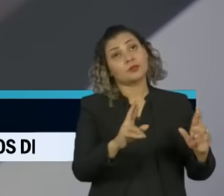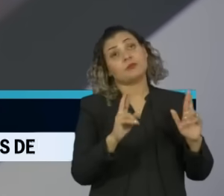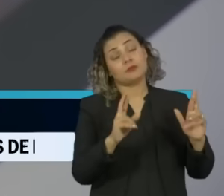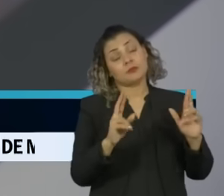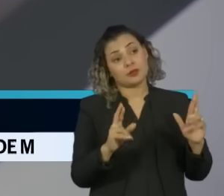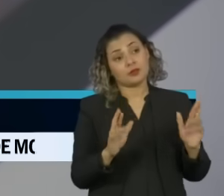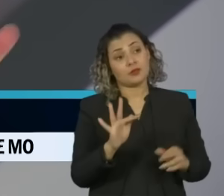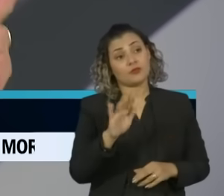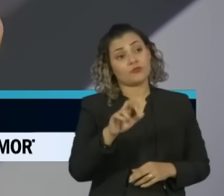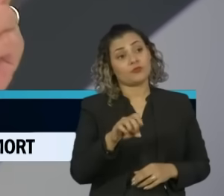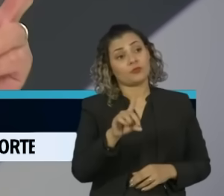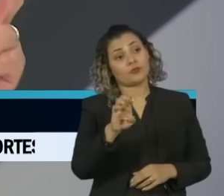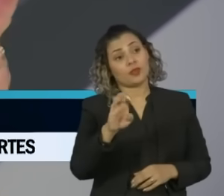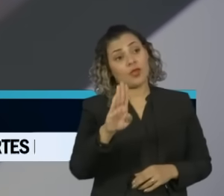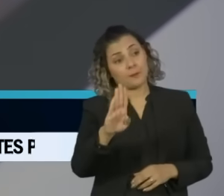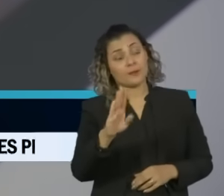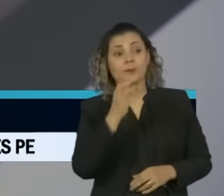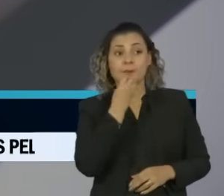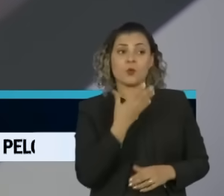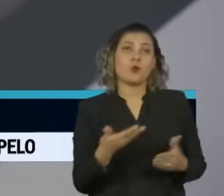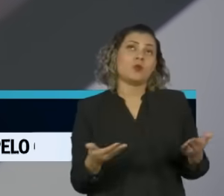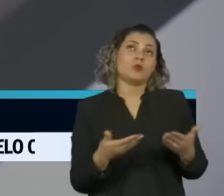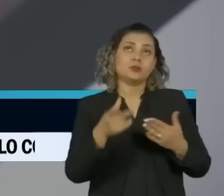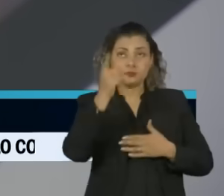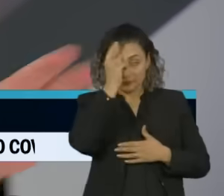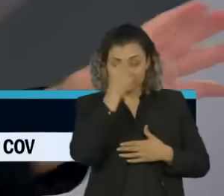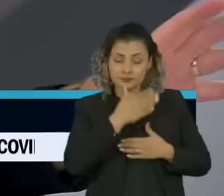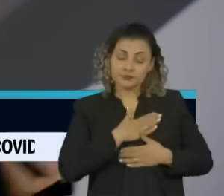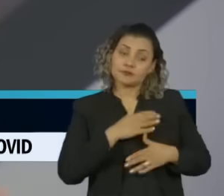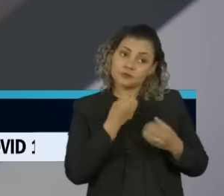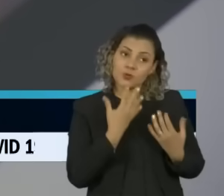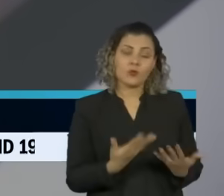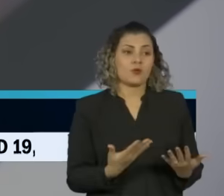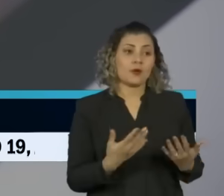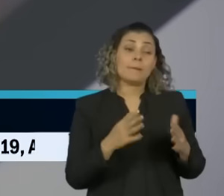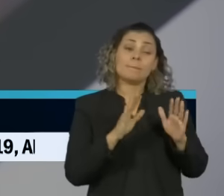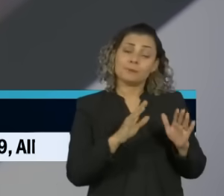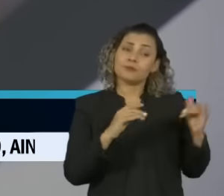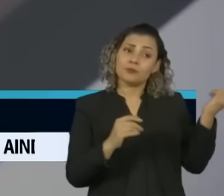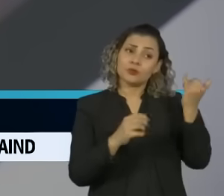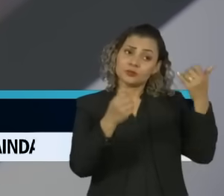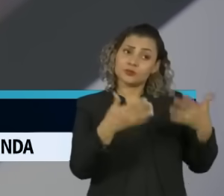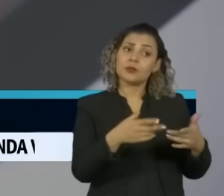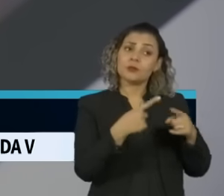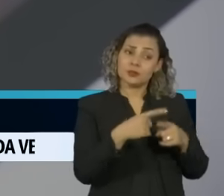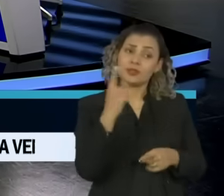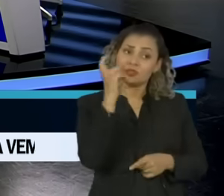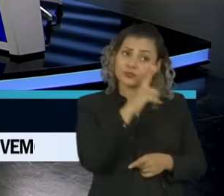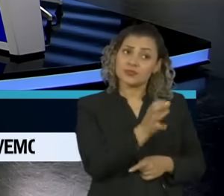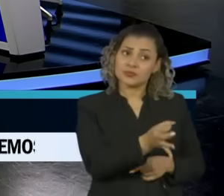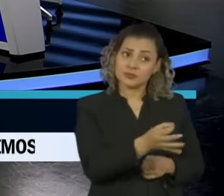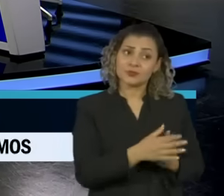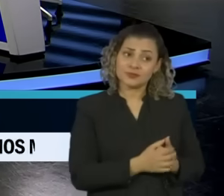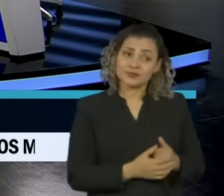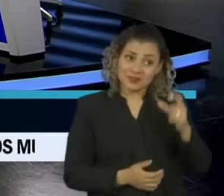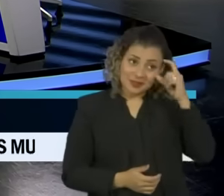essa do Fundeb. A segunda notícia boa hoje. É importante ressaltar porque está difícil, né, Pondé? A gente